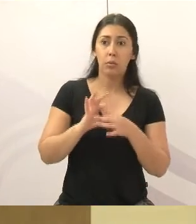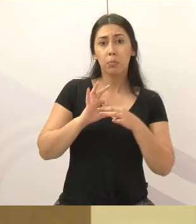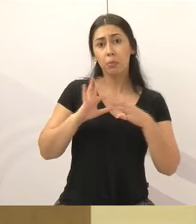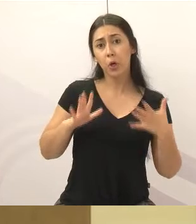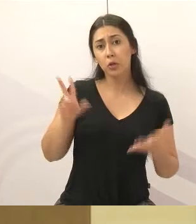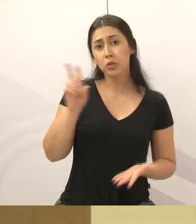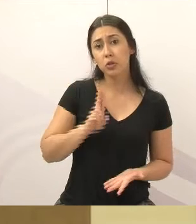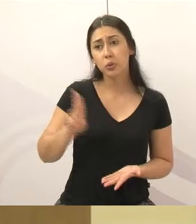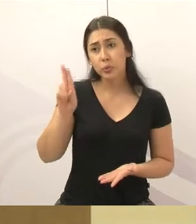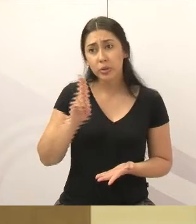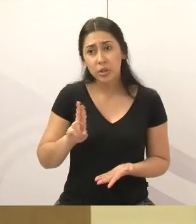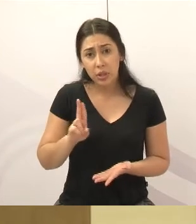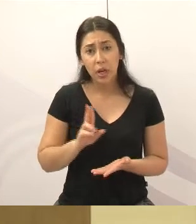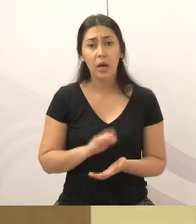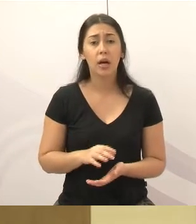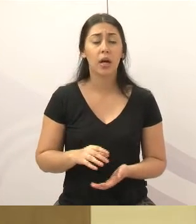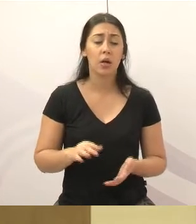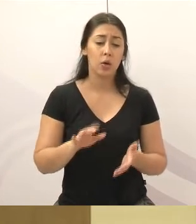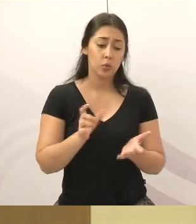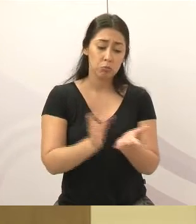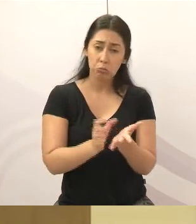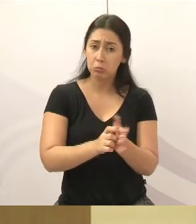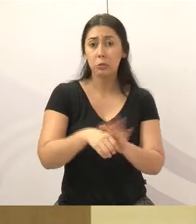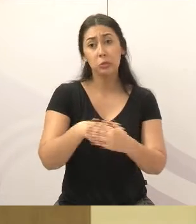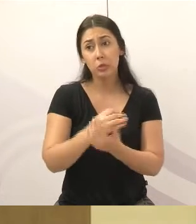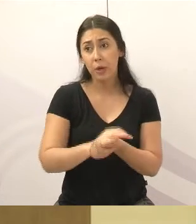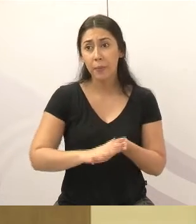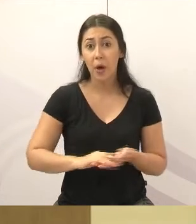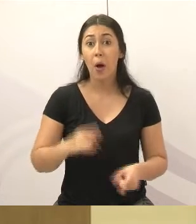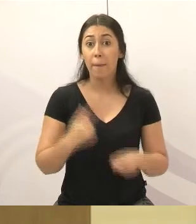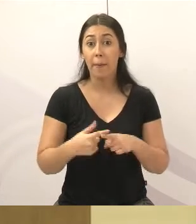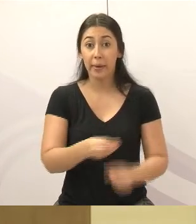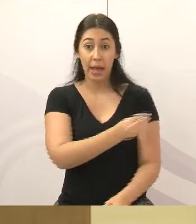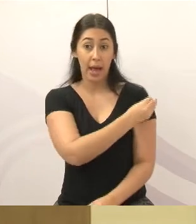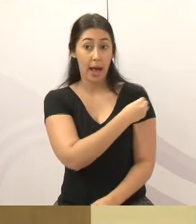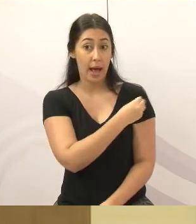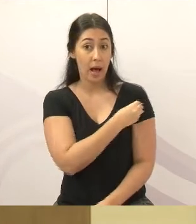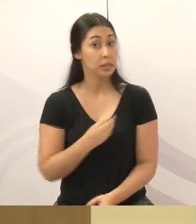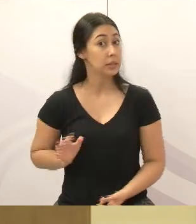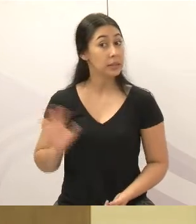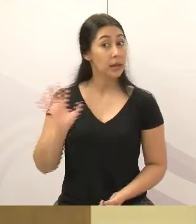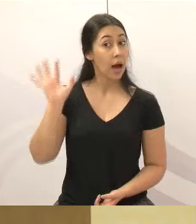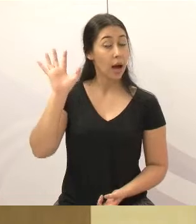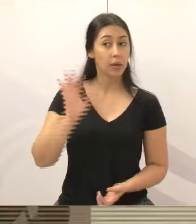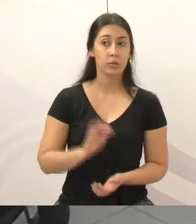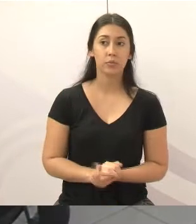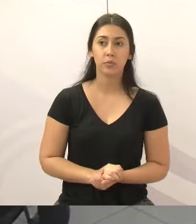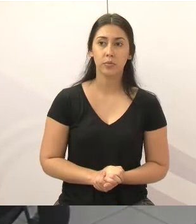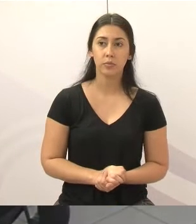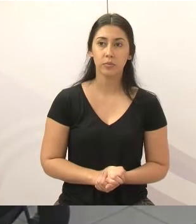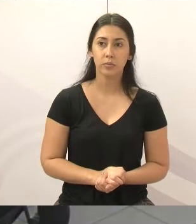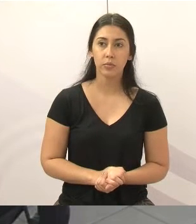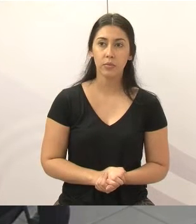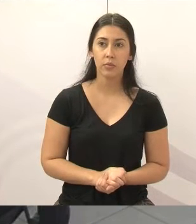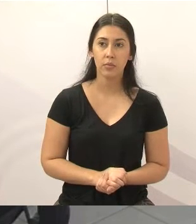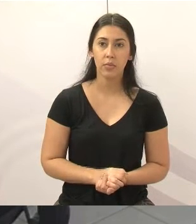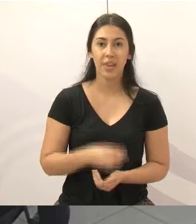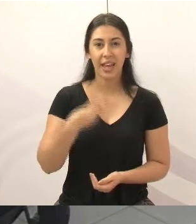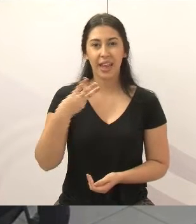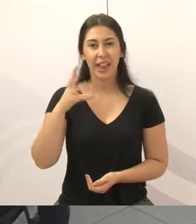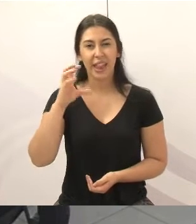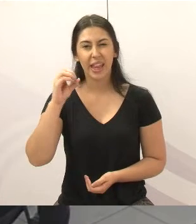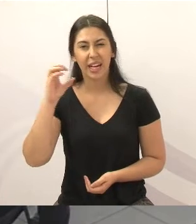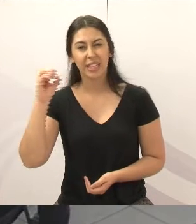potinho assim, ontem, R$15, né? Quanto, Juarez? Potinho assim,